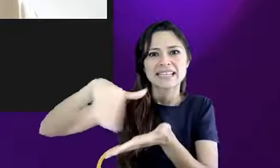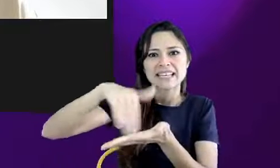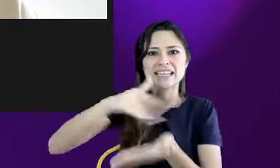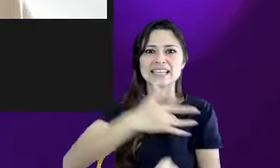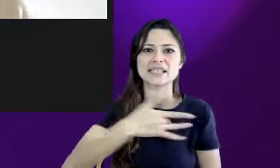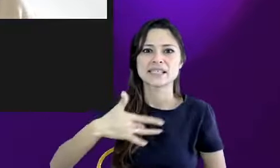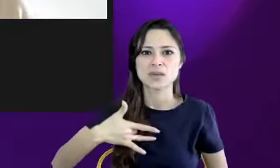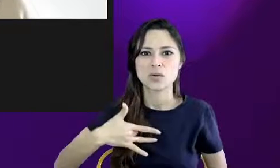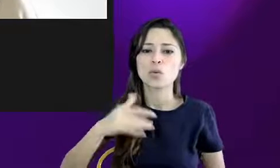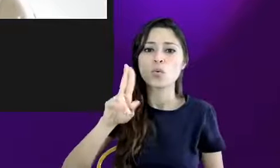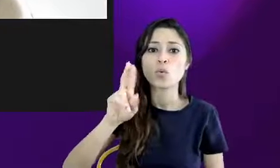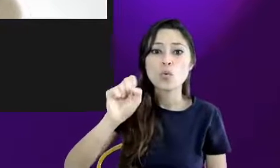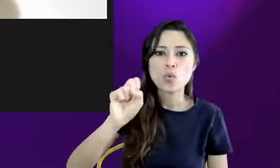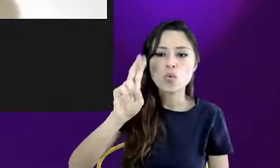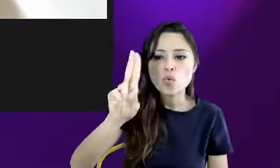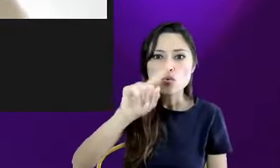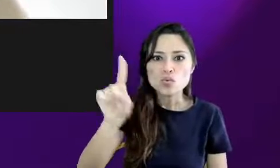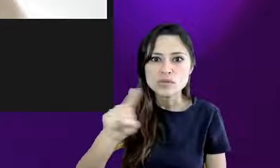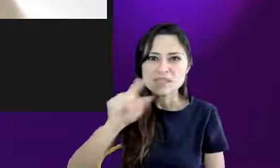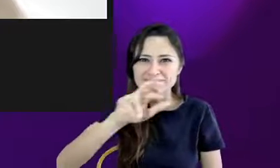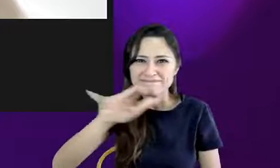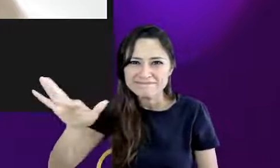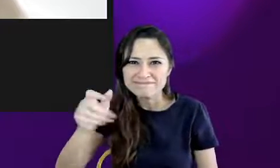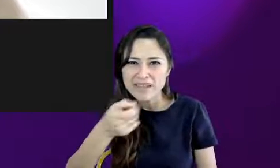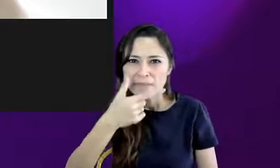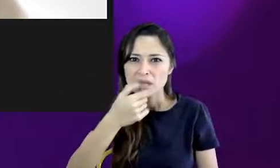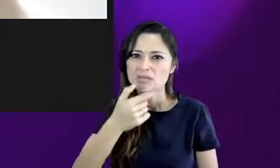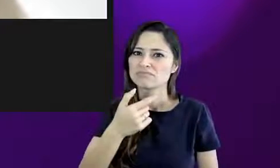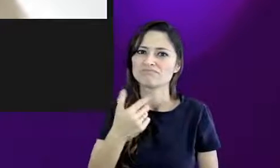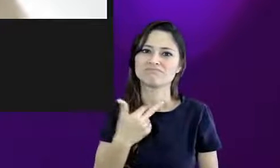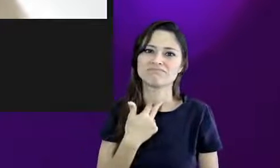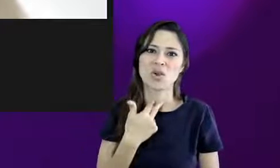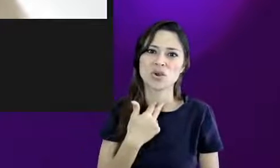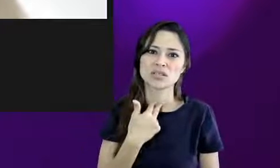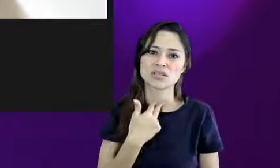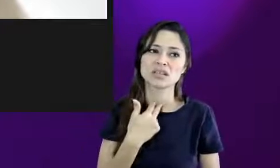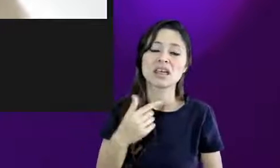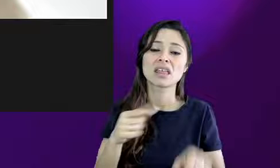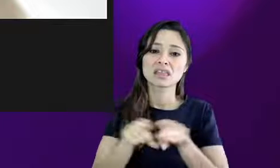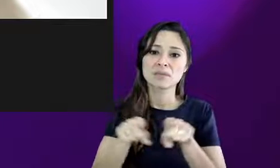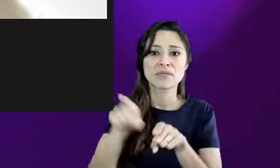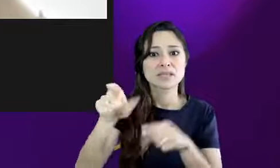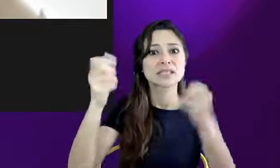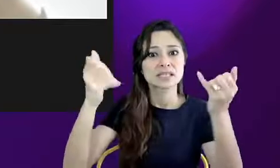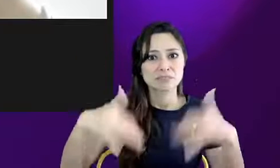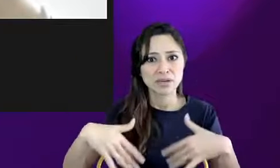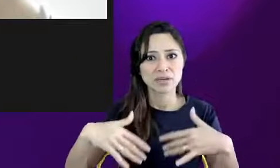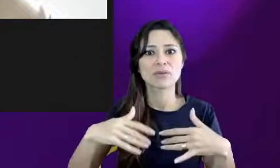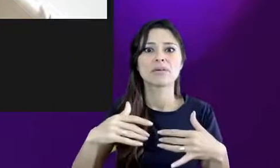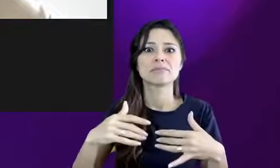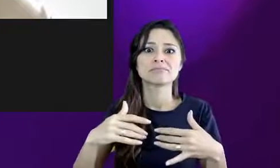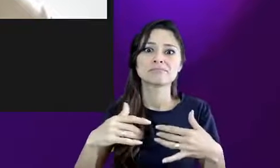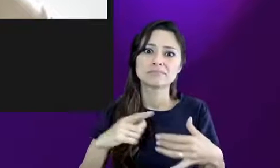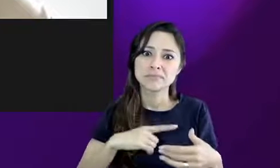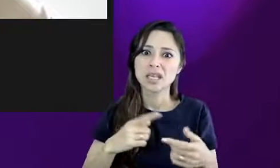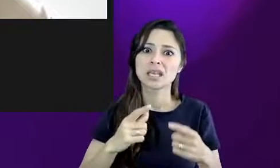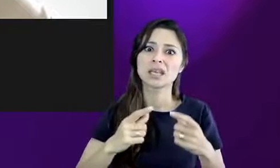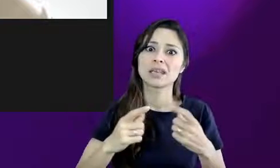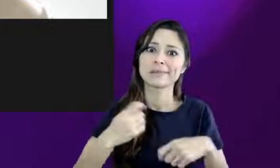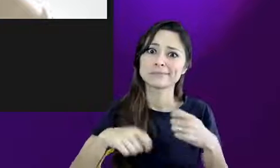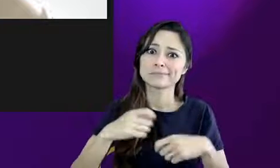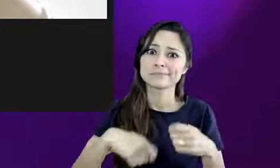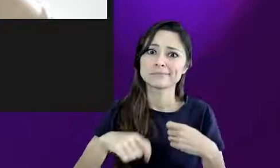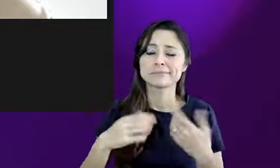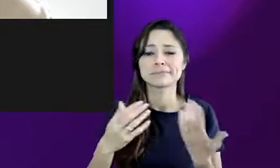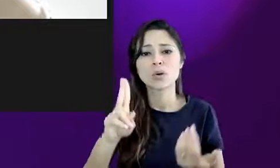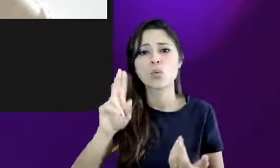ustekinumab não. E há uma questão relacionada ao custo, que você muito bem colocou também, em relação à farmacoeconomia, que o ustekinumab atualmente é o